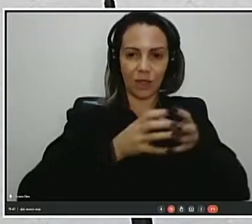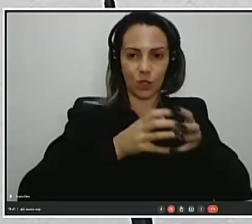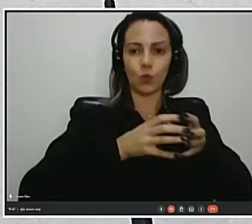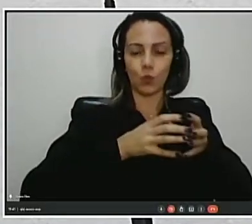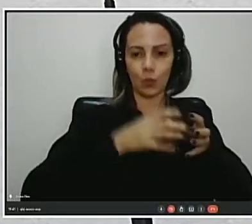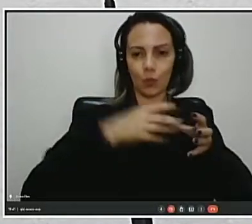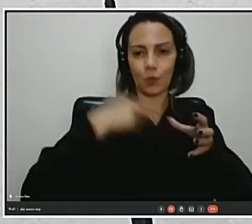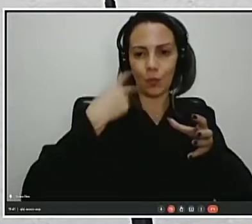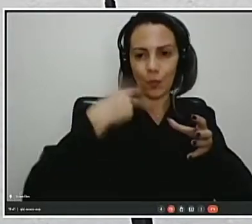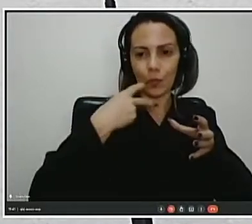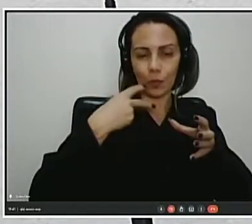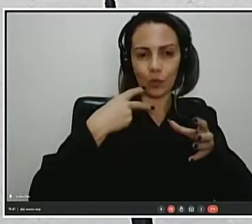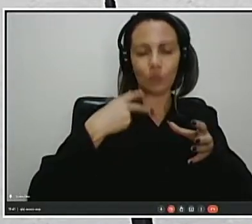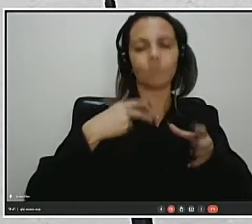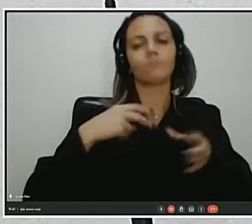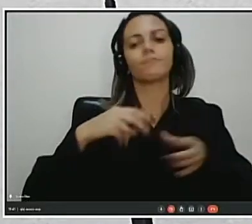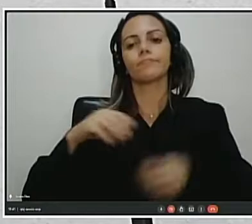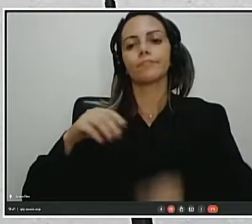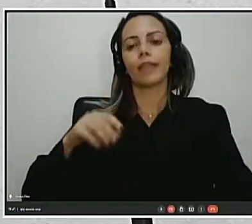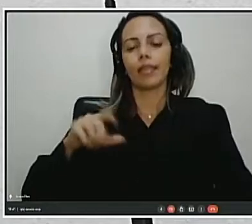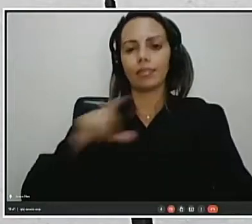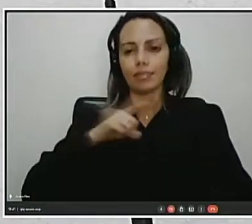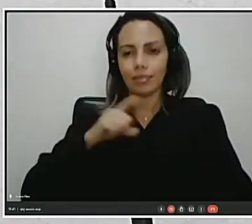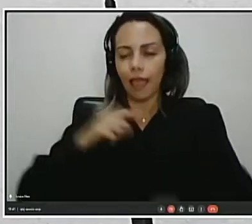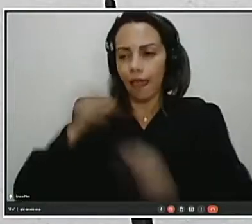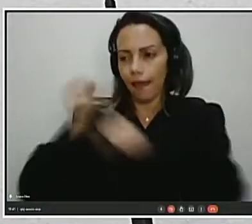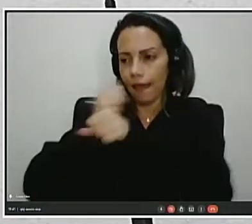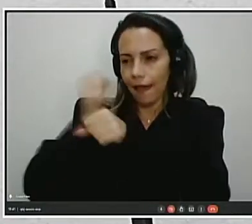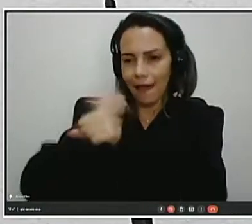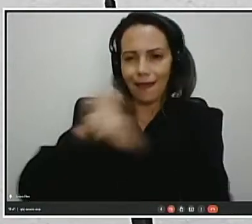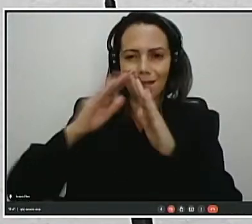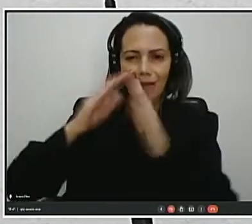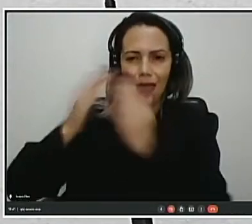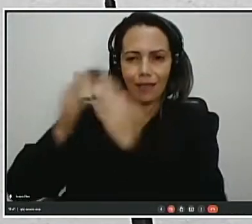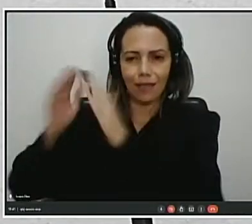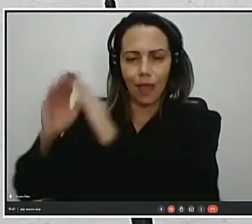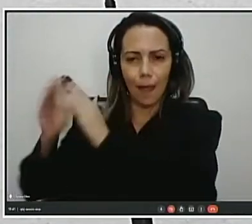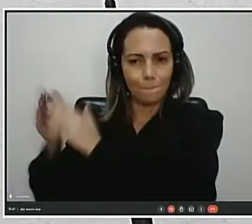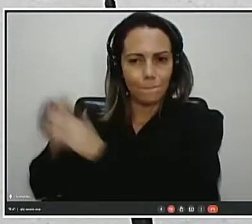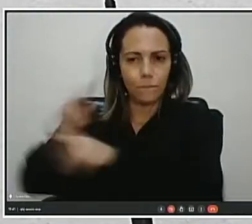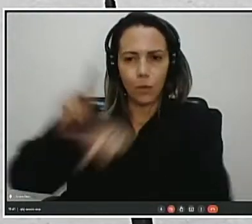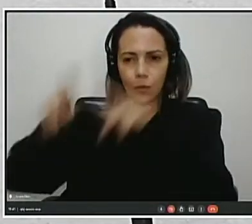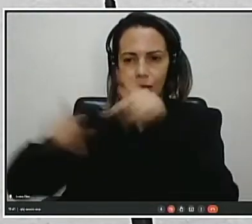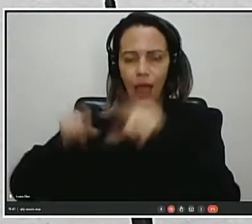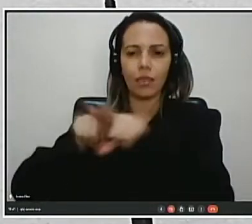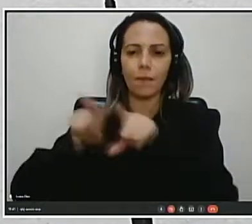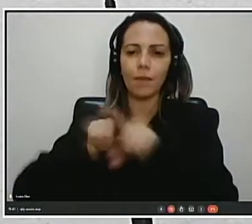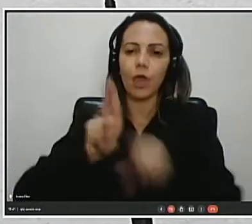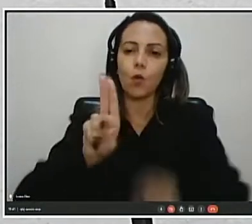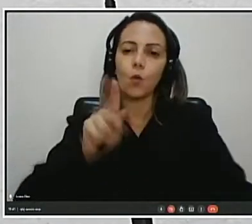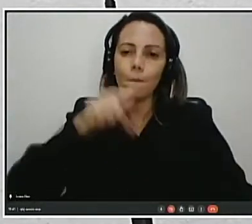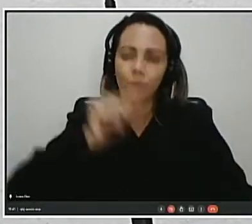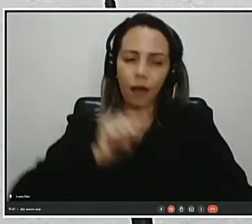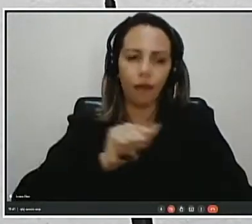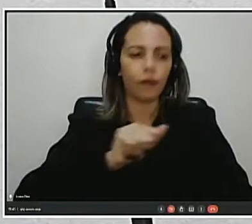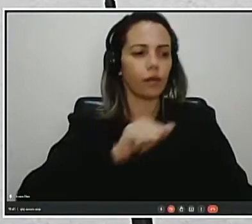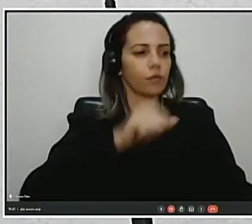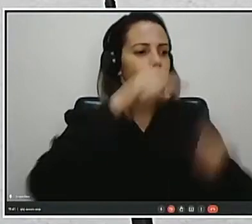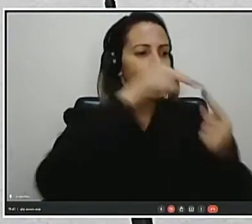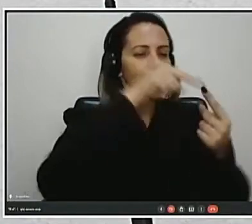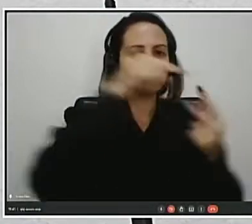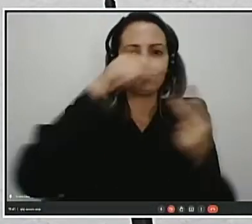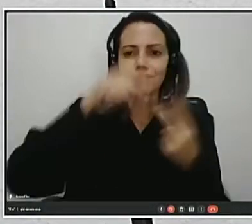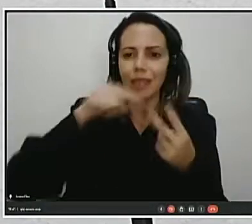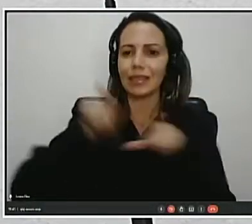populares. A UPA, posto de saúde do bairro Limeira, do São Gabriel, do São Bernardo, os 2 postos em São